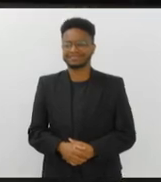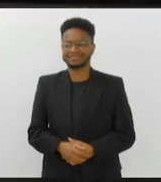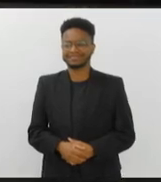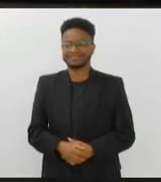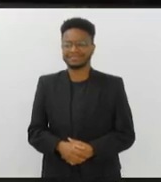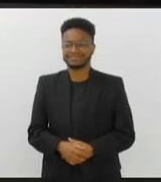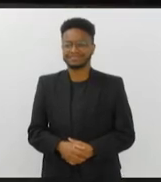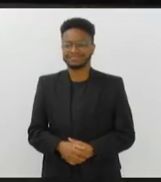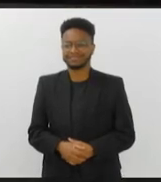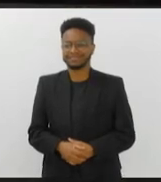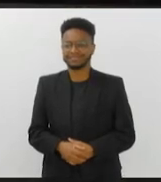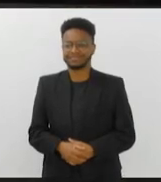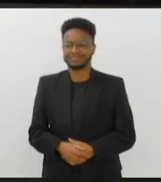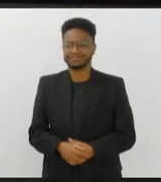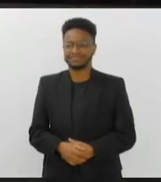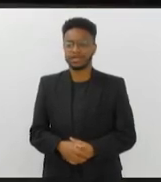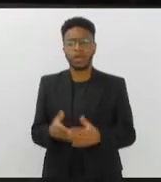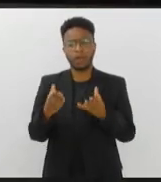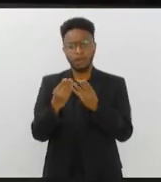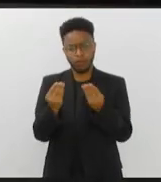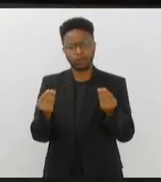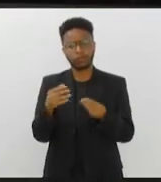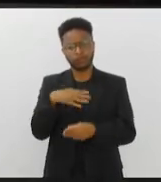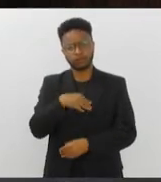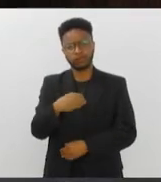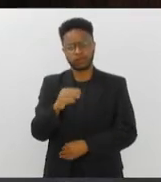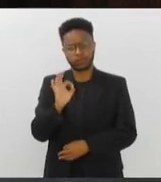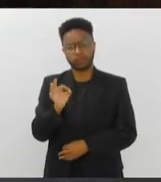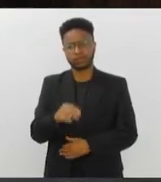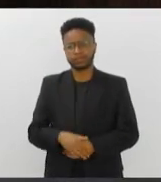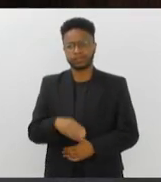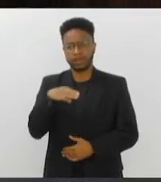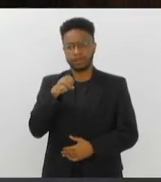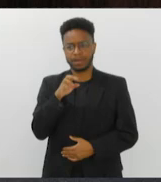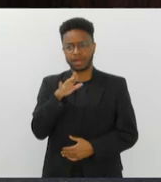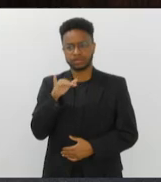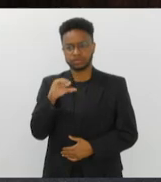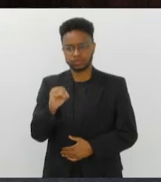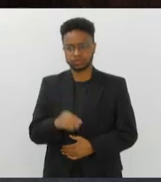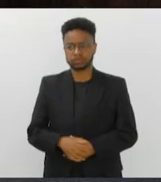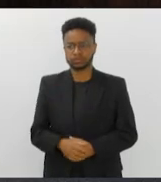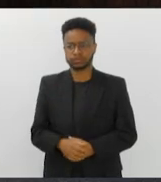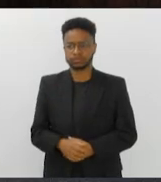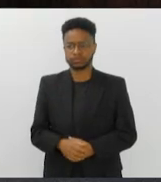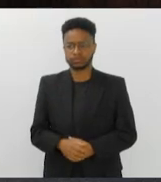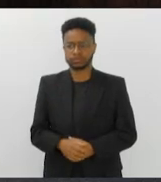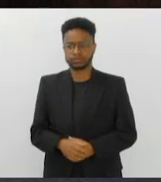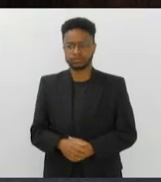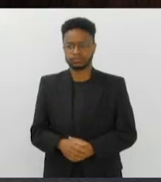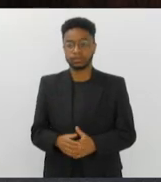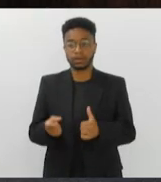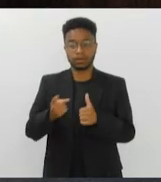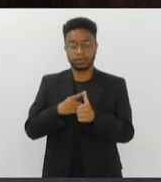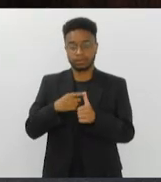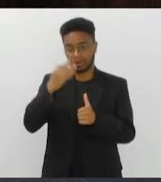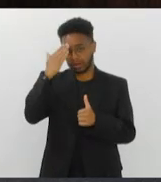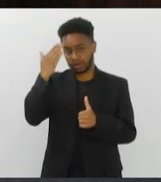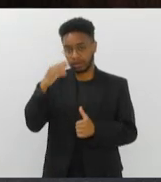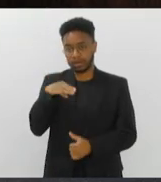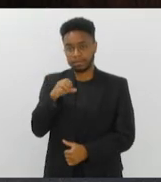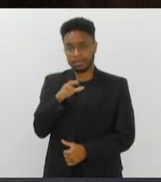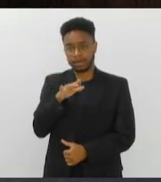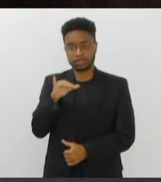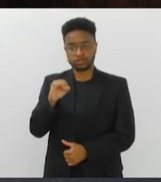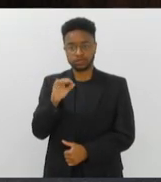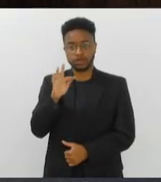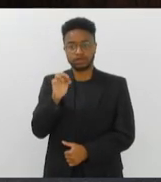Muito, pode levar. Muito filho, o Márcio. Nosso primeiro agradecimento é ao seu Márcio Ferreira,